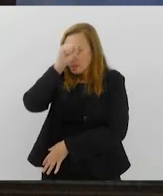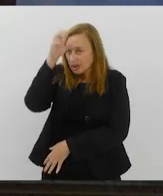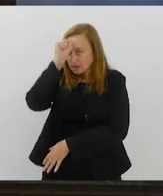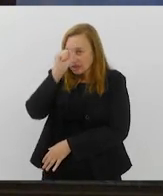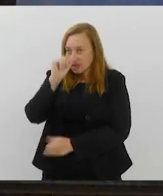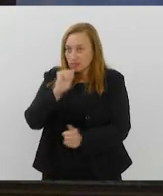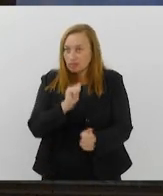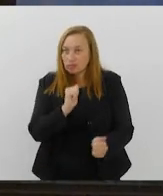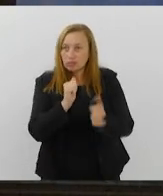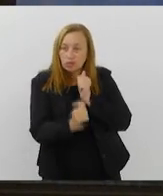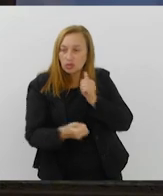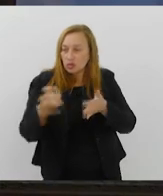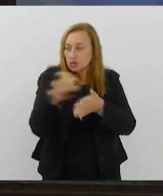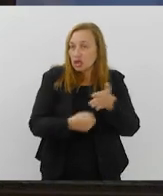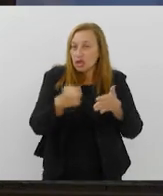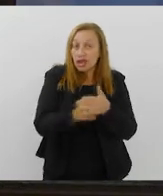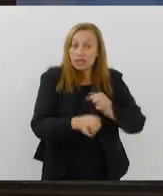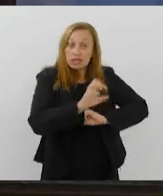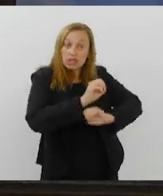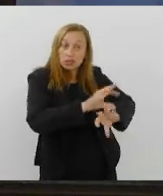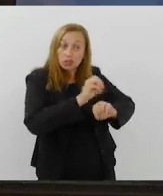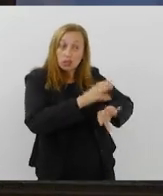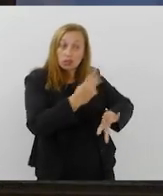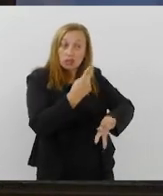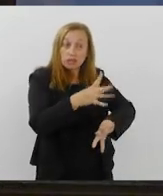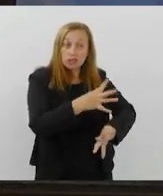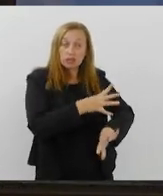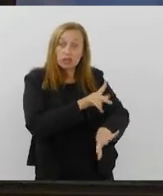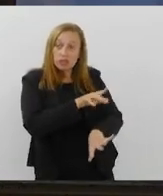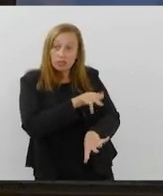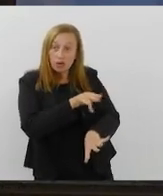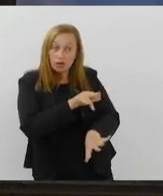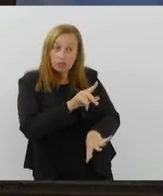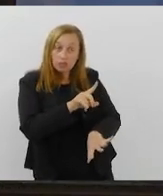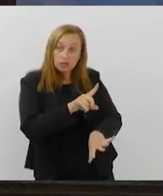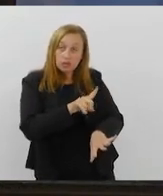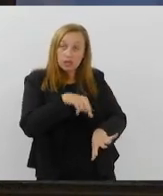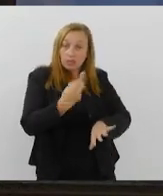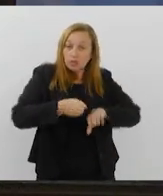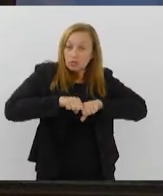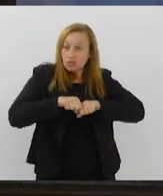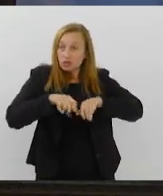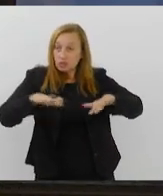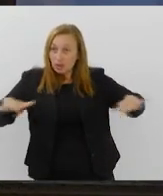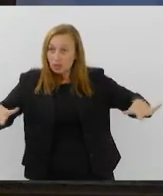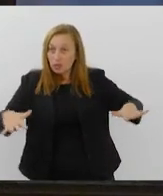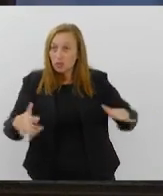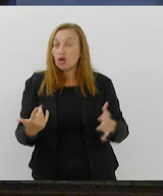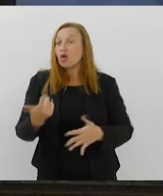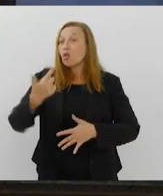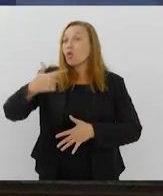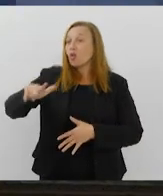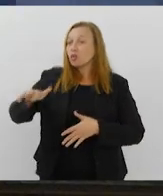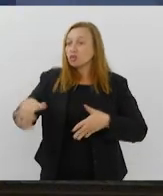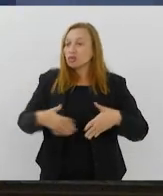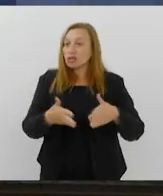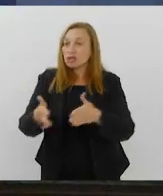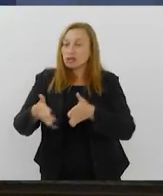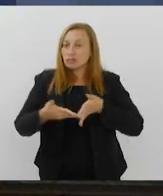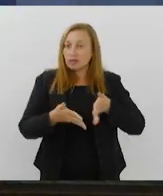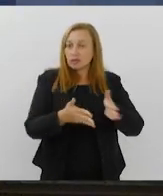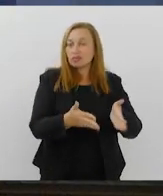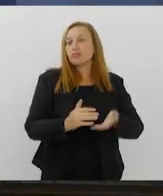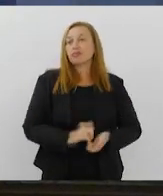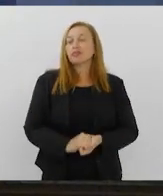depois ao seu irmão Hélio, e daí saiu tudo isso. Inclusive, outra linha dos irmãos